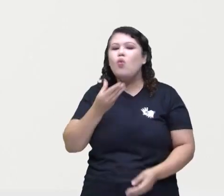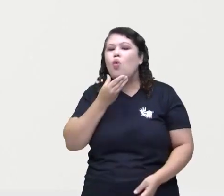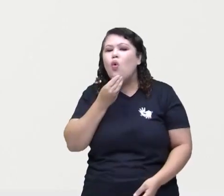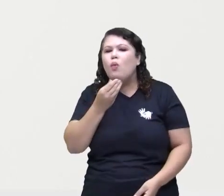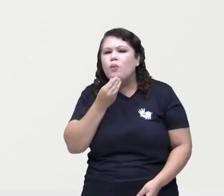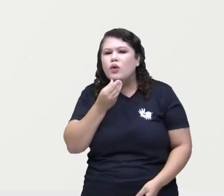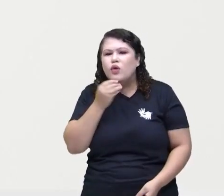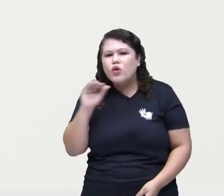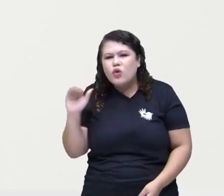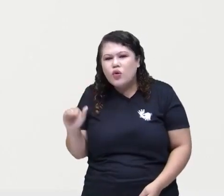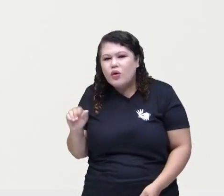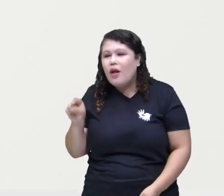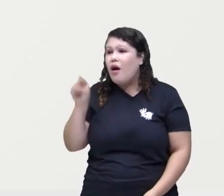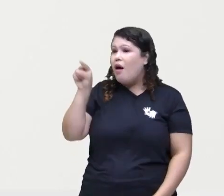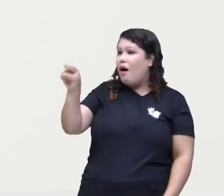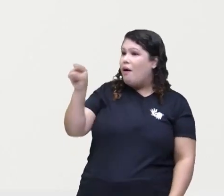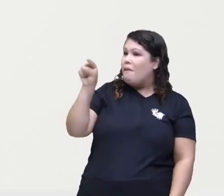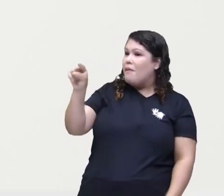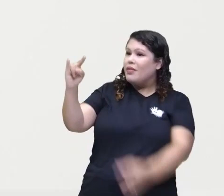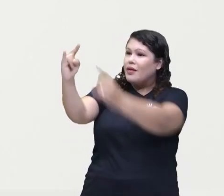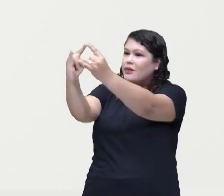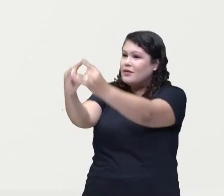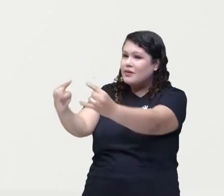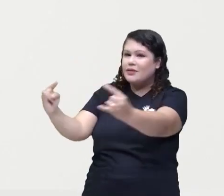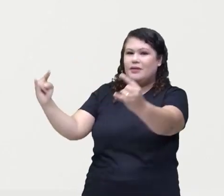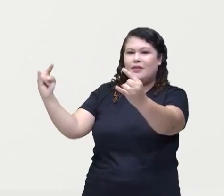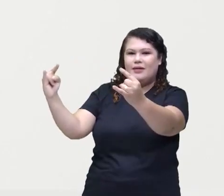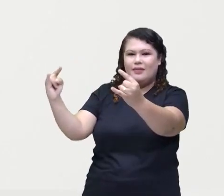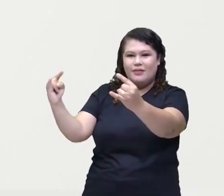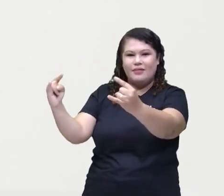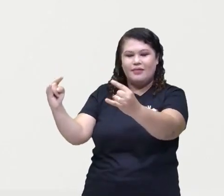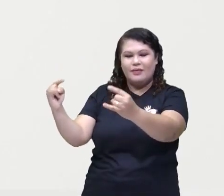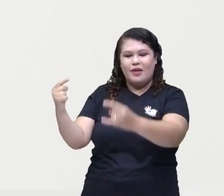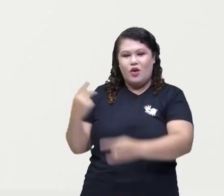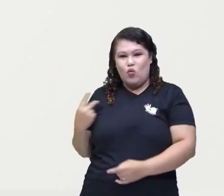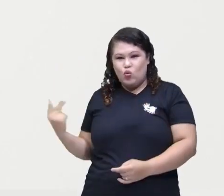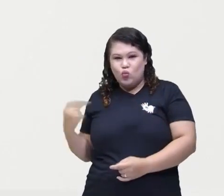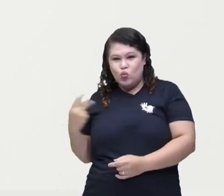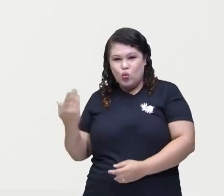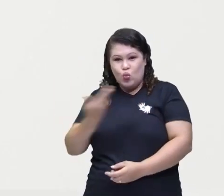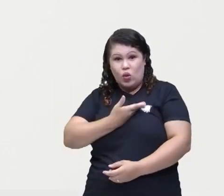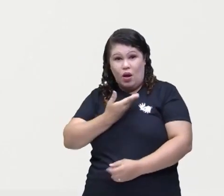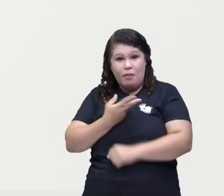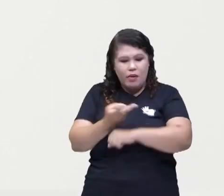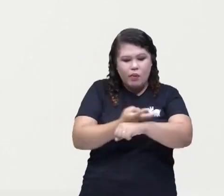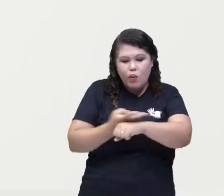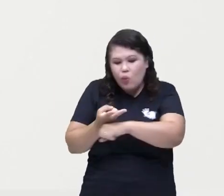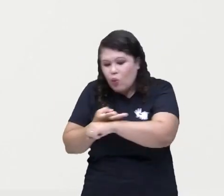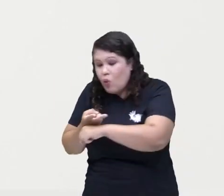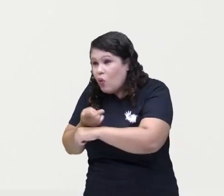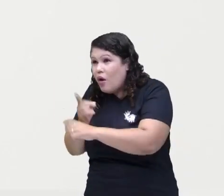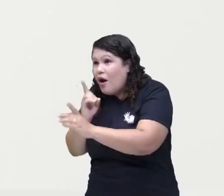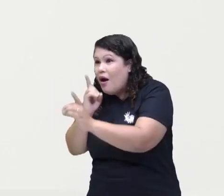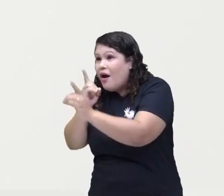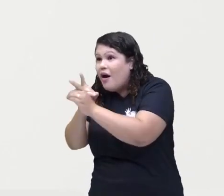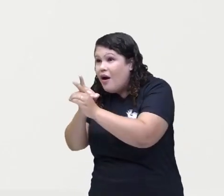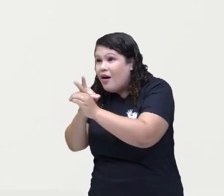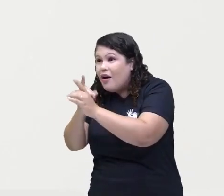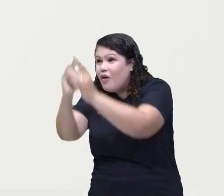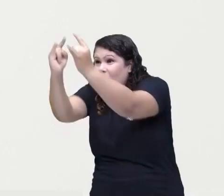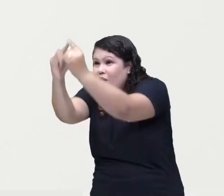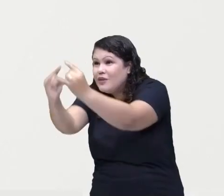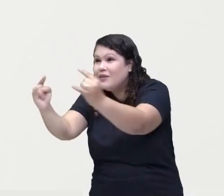para o circo. O circo que ele e o amiguinho estavam procurando. Entenderam, crianças?